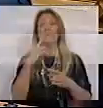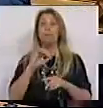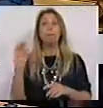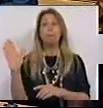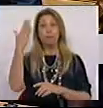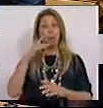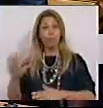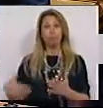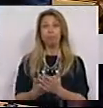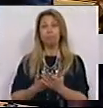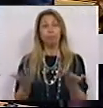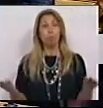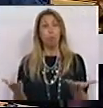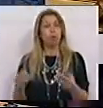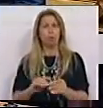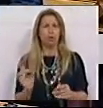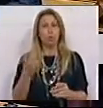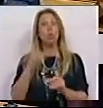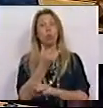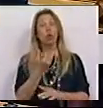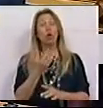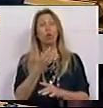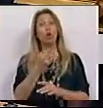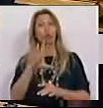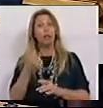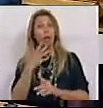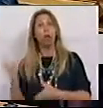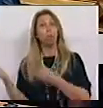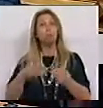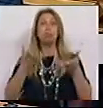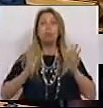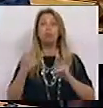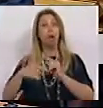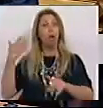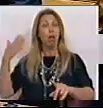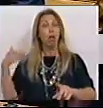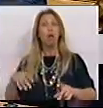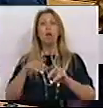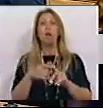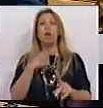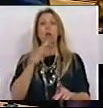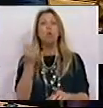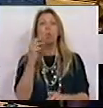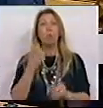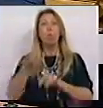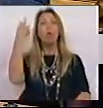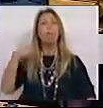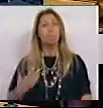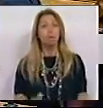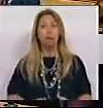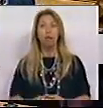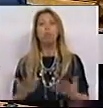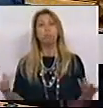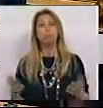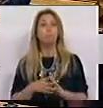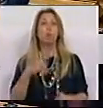2015, em outubro passado. E nessa altura, PSD e CDS votaram contra. Perderam muitos